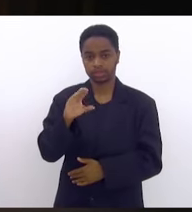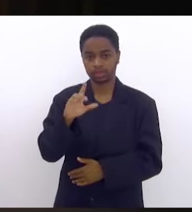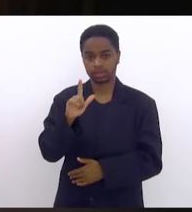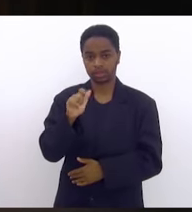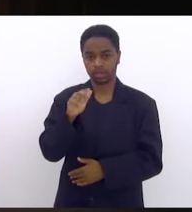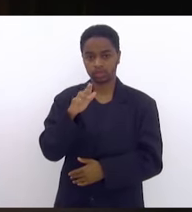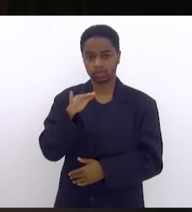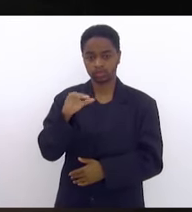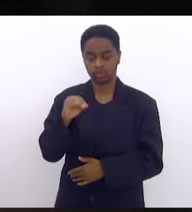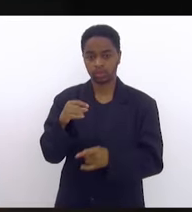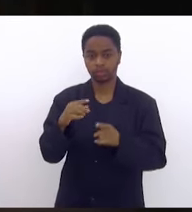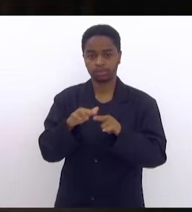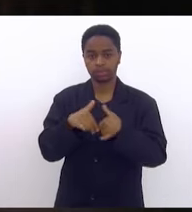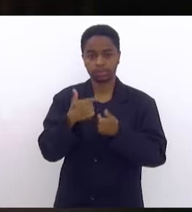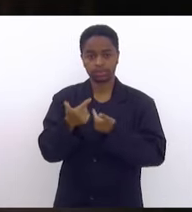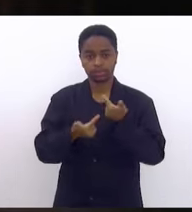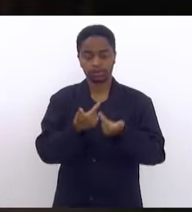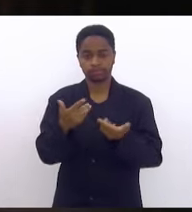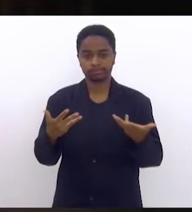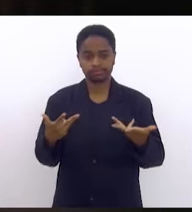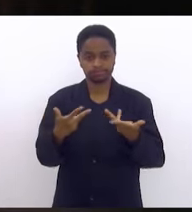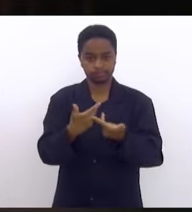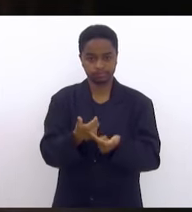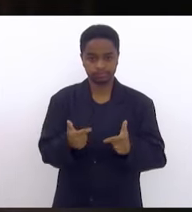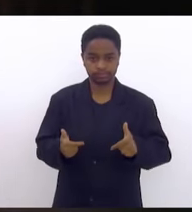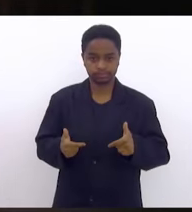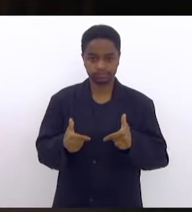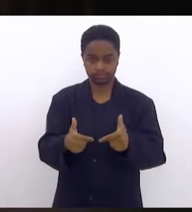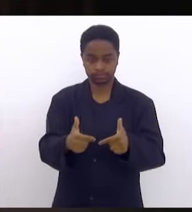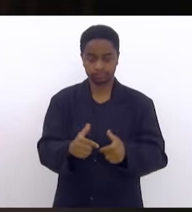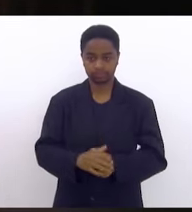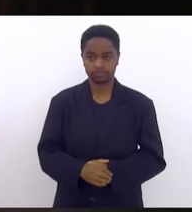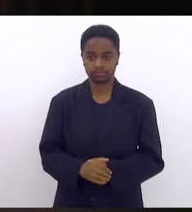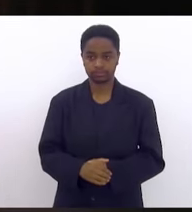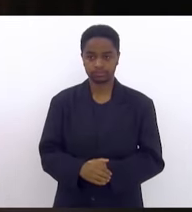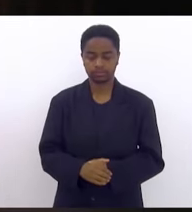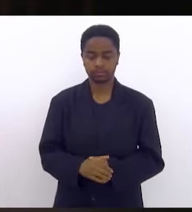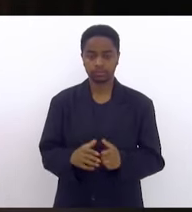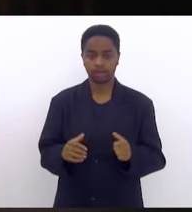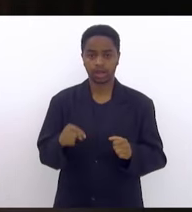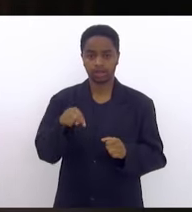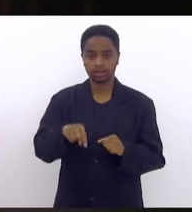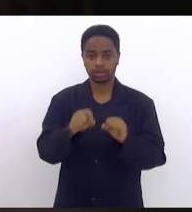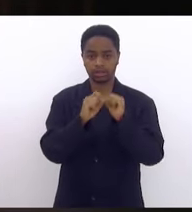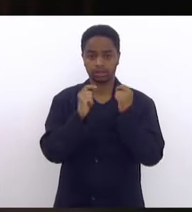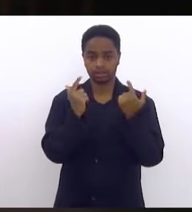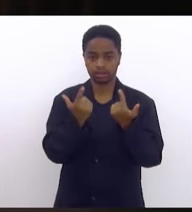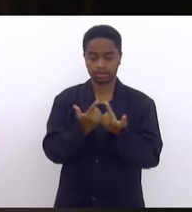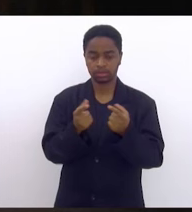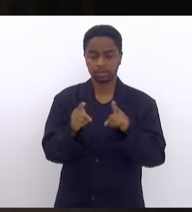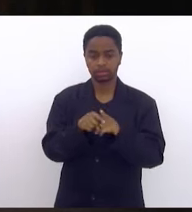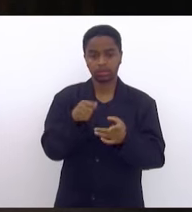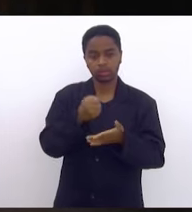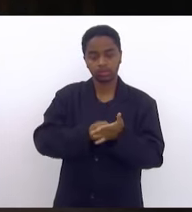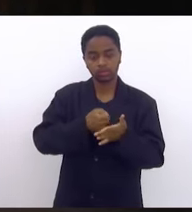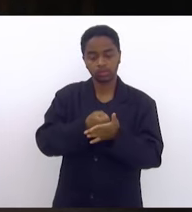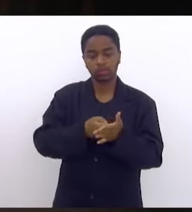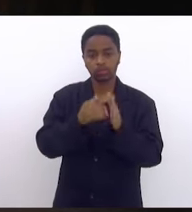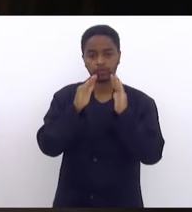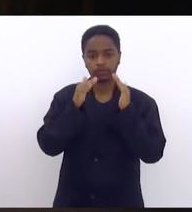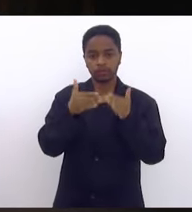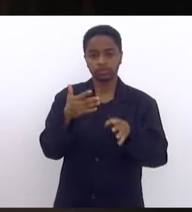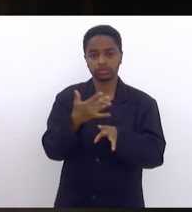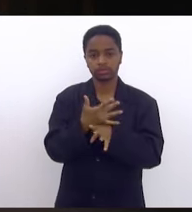pelo brilhante trabalho que ele vem desenvolvendo, né? À frente dessa casa, lutando pelas pautas de